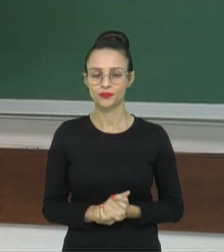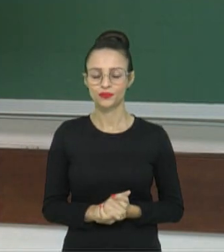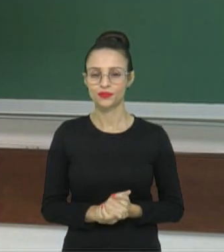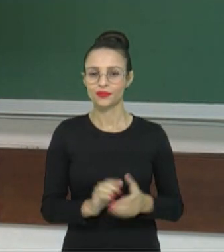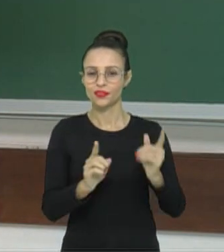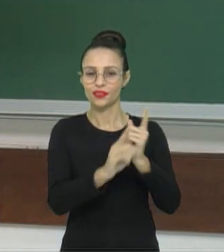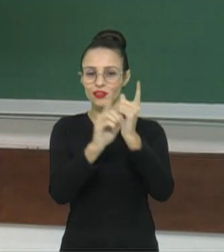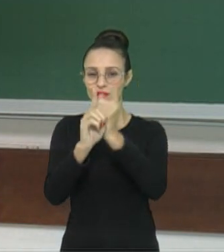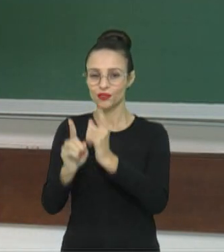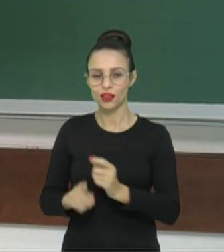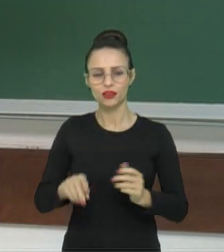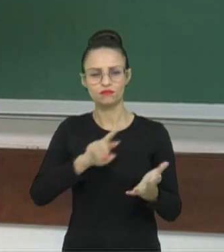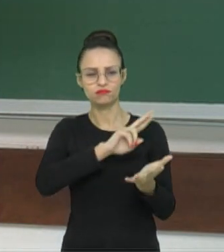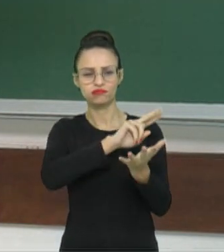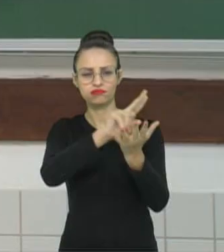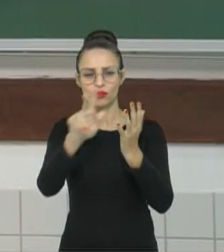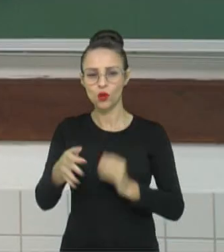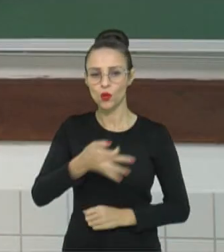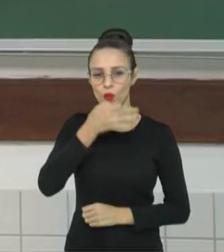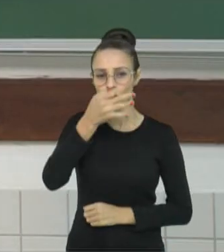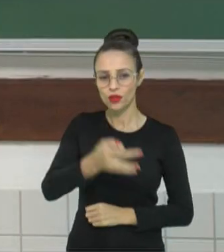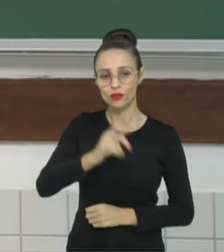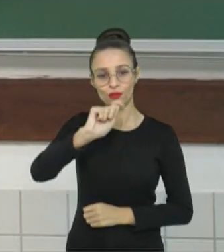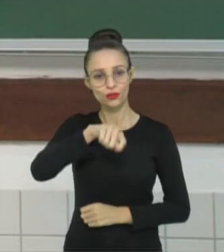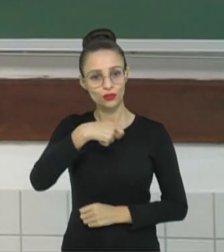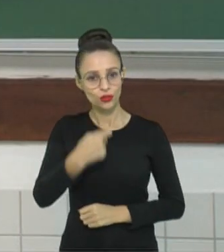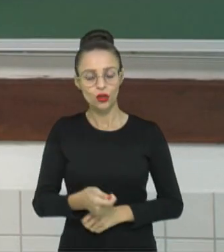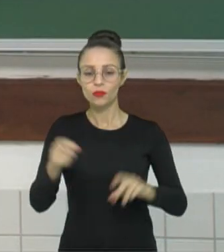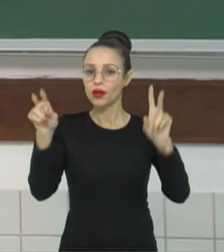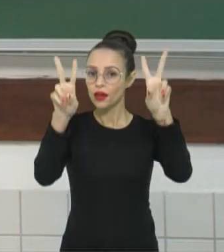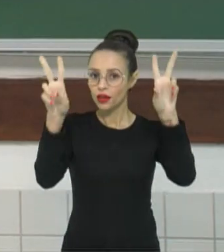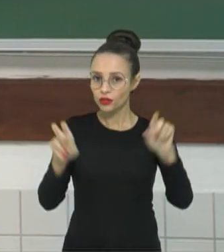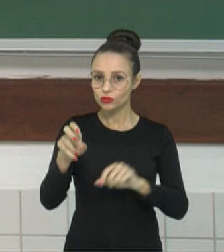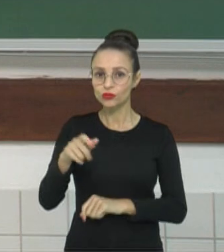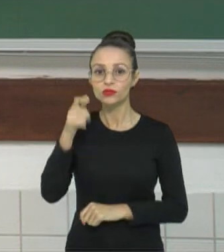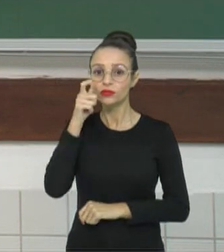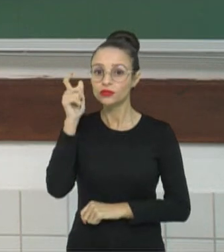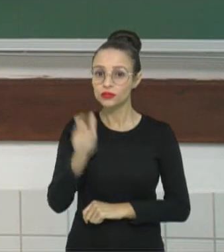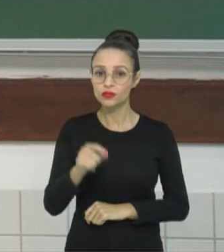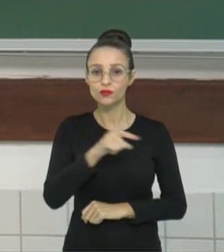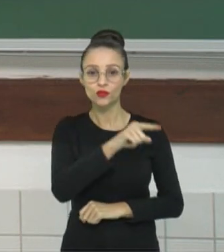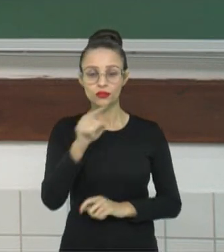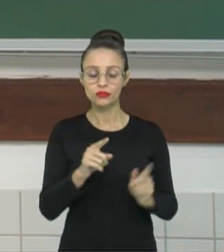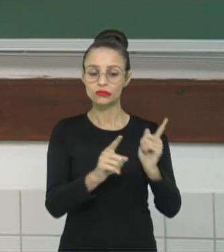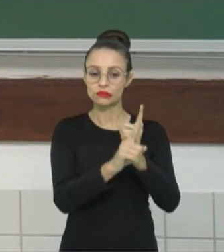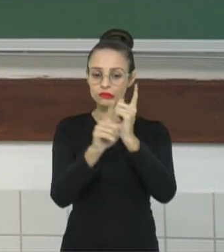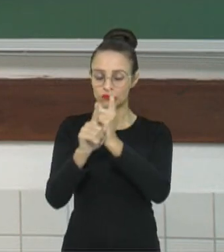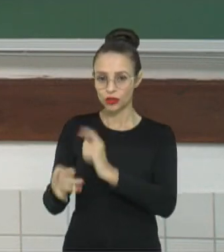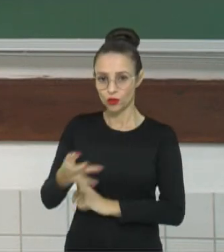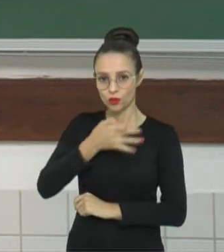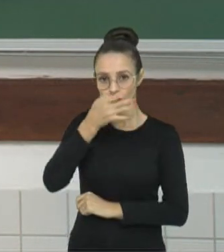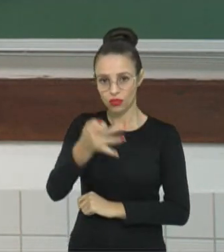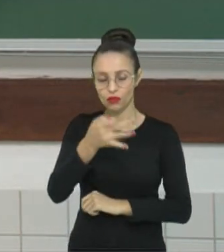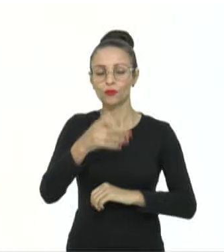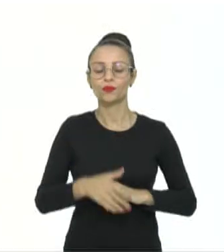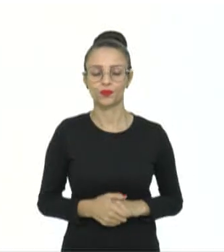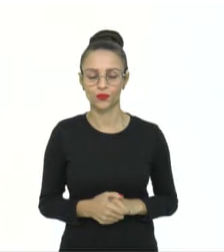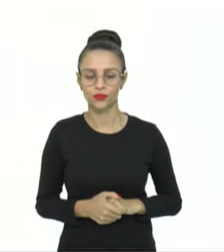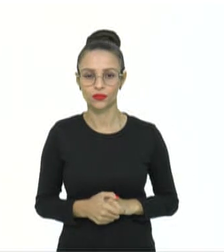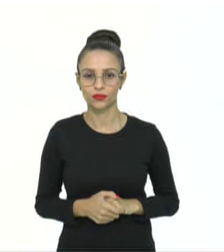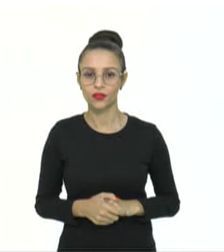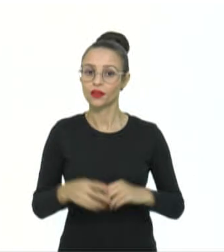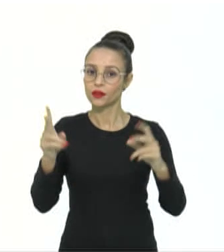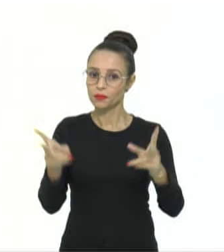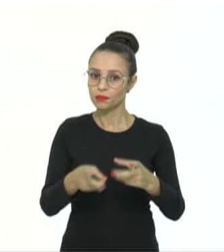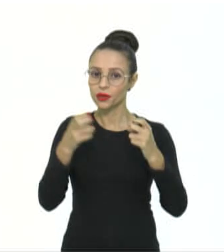Identificar diferentes opiniões sobre o mesmo assunto, é bem interessante a gente conseguir identificar essas opiniões diferentes.